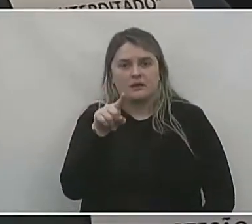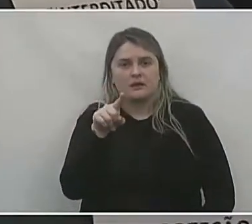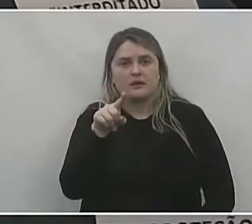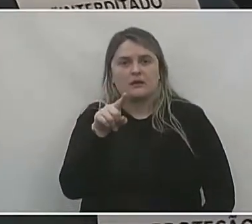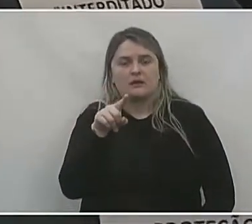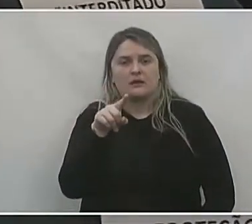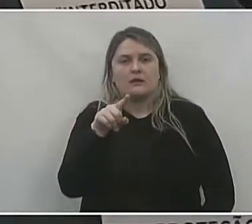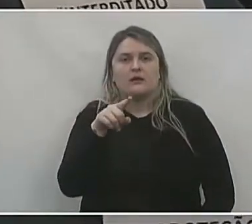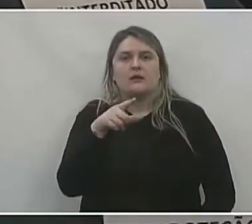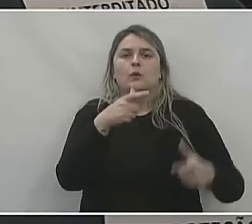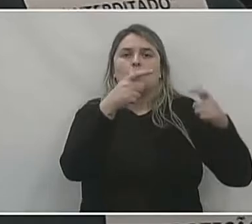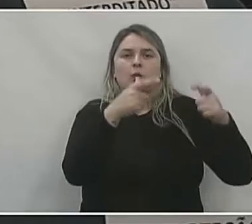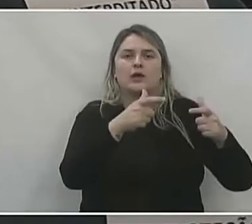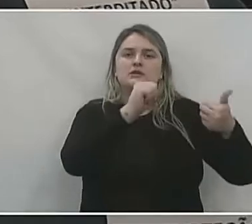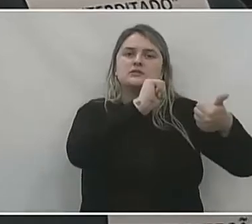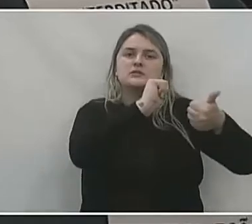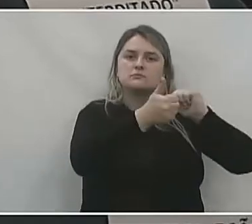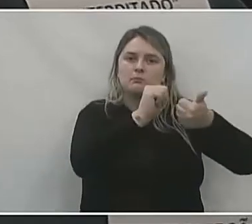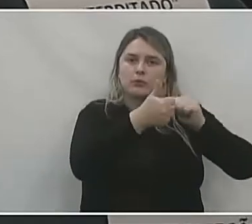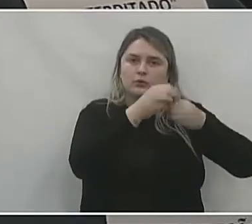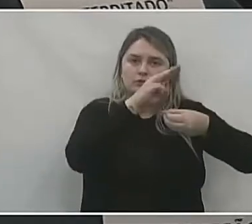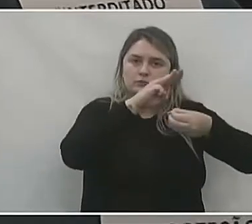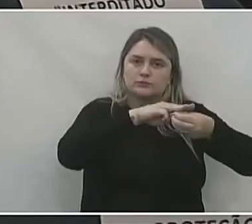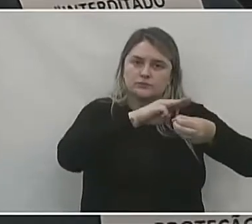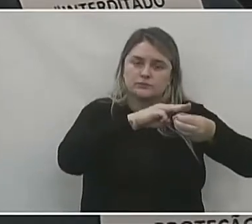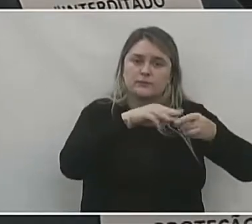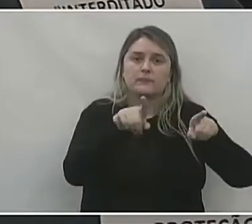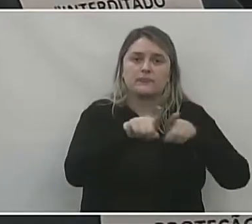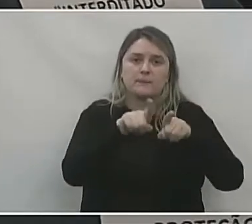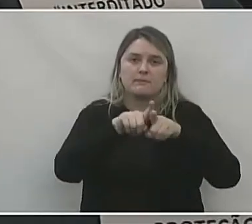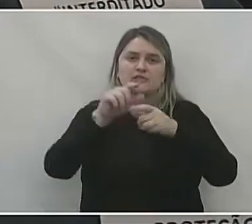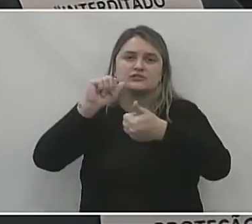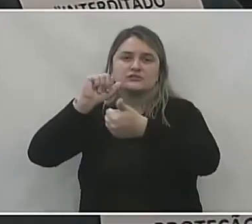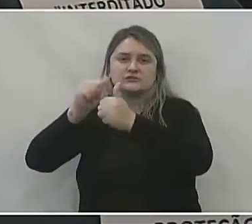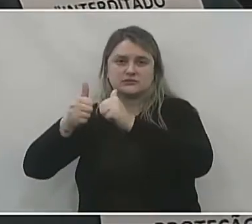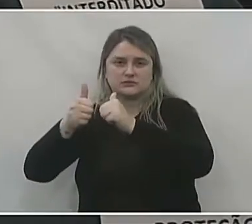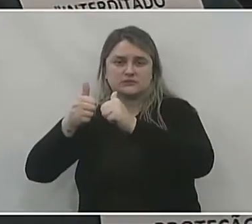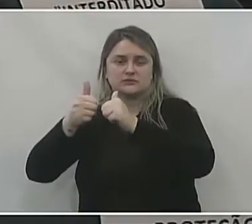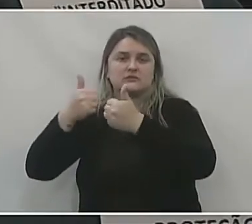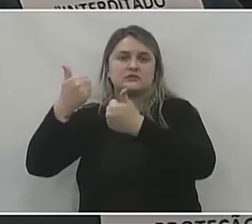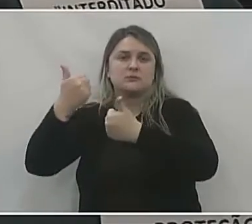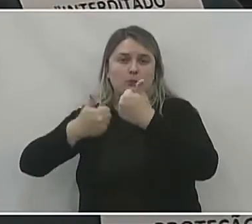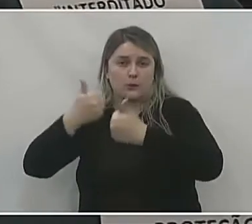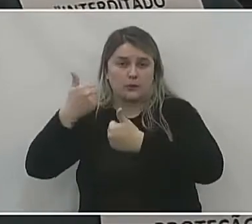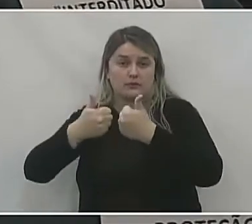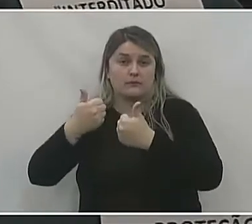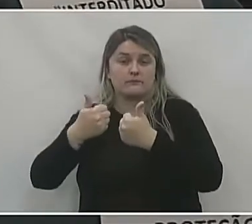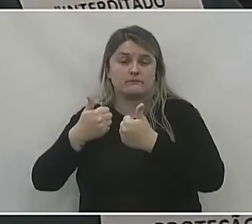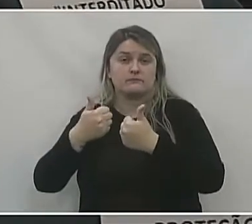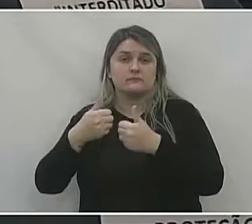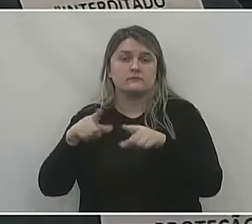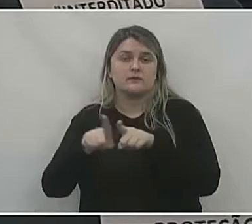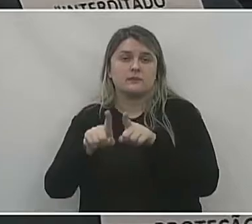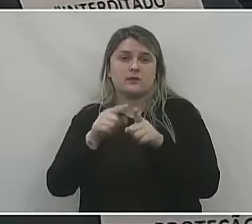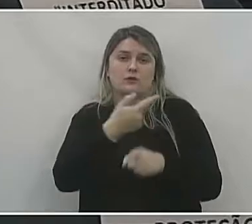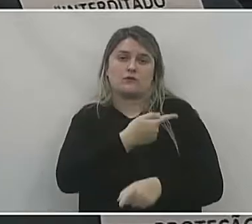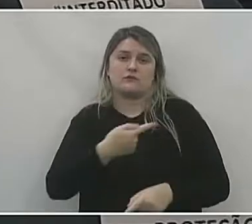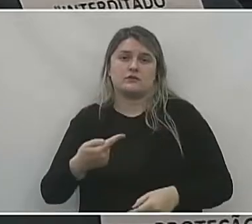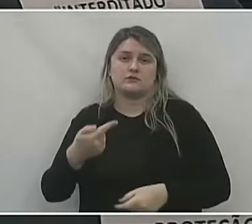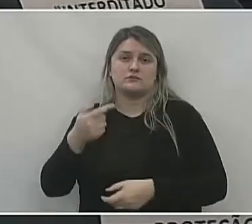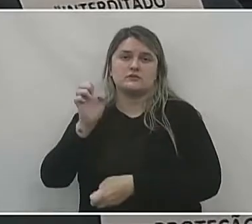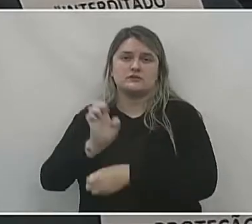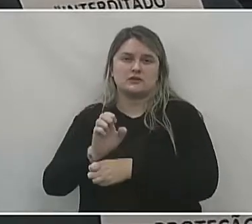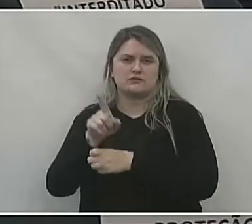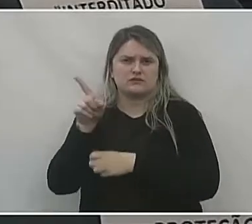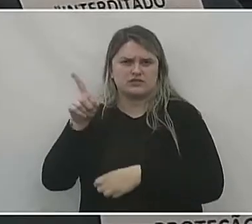o estádio, né? Municipal, e o ginásio de esportes também, né? Que esse veio provavelmente do governo do estado também, quando você